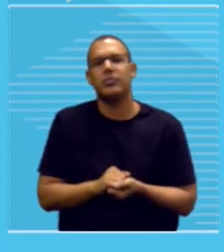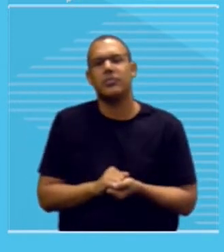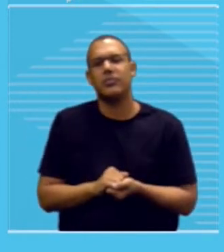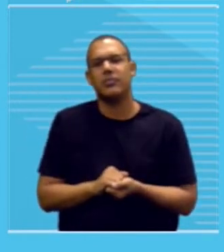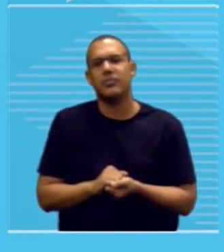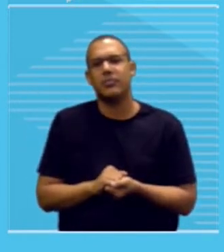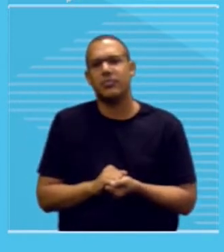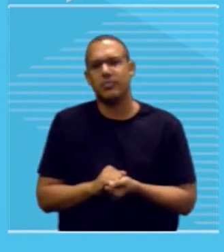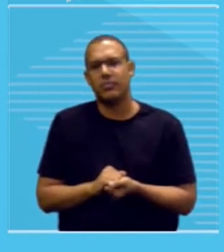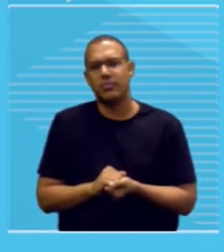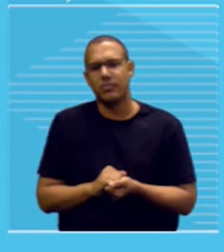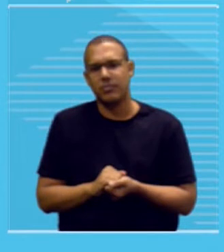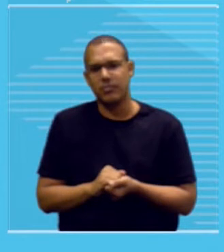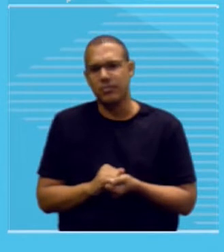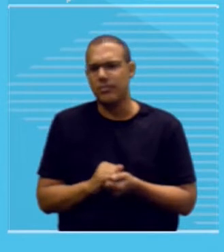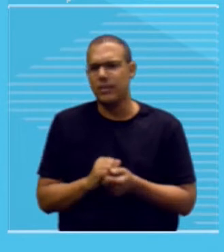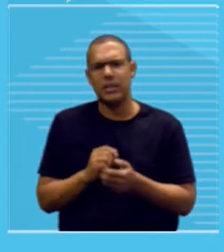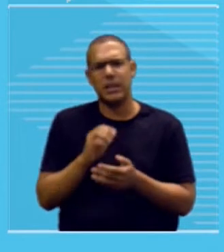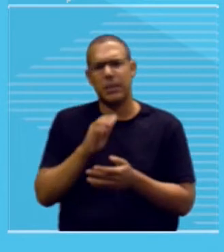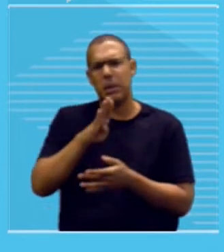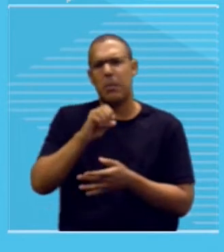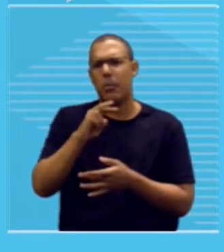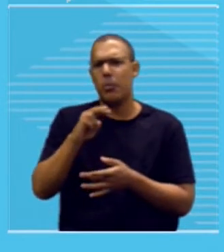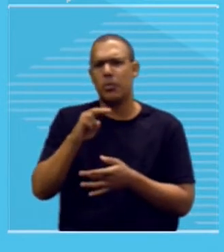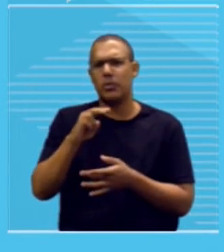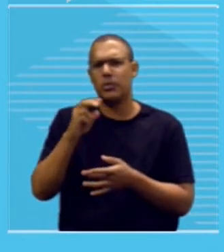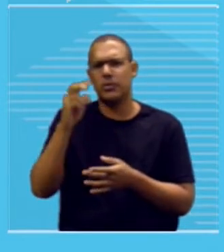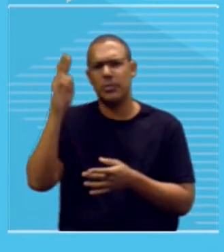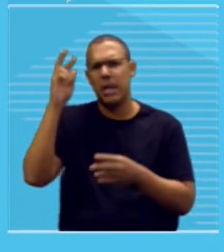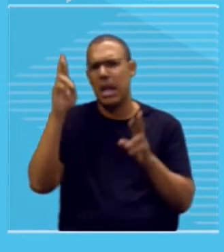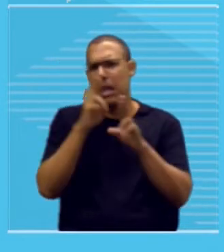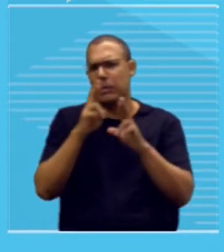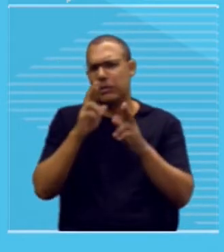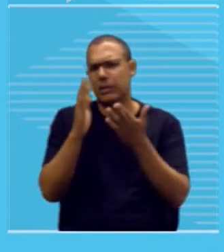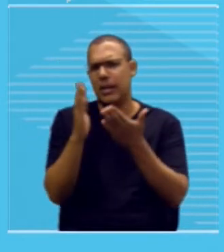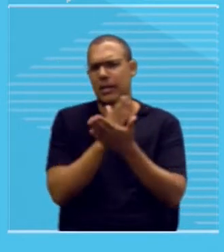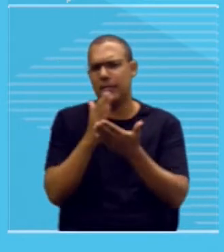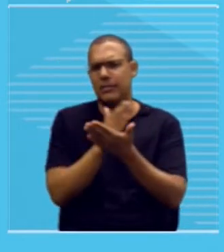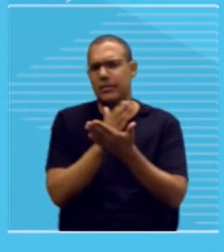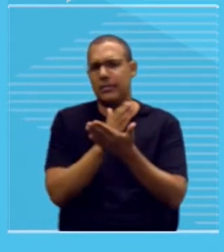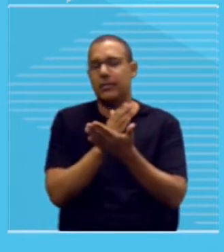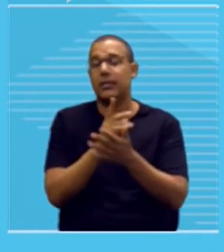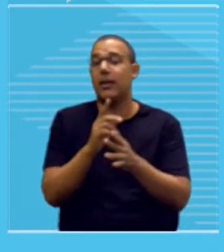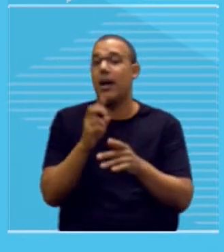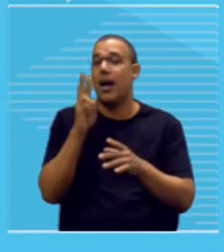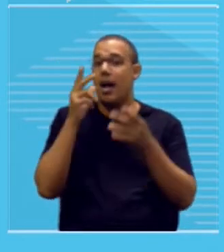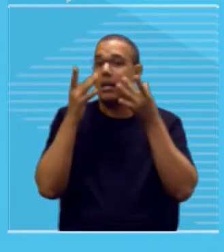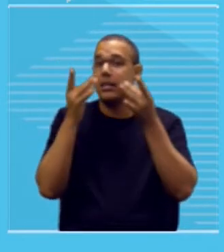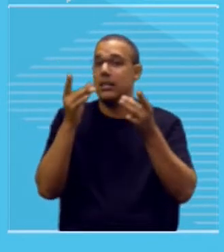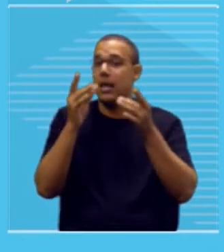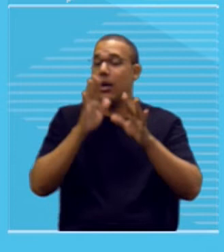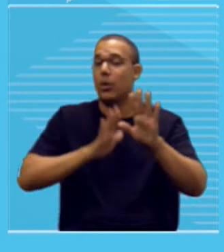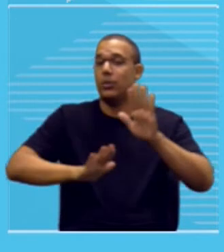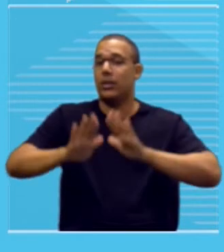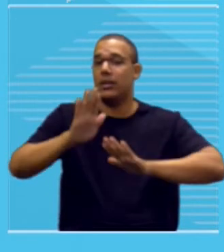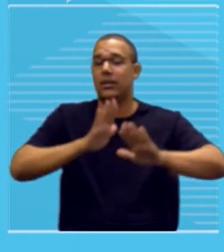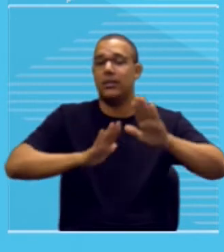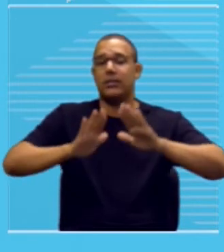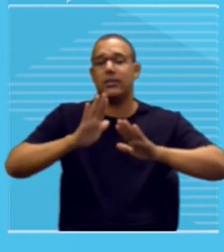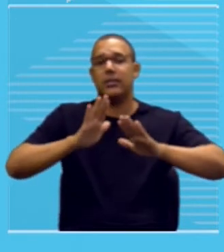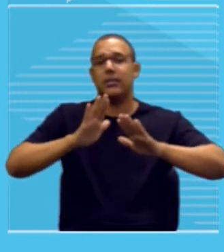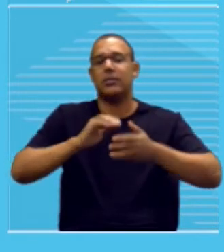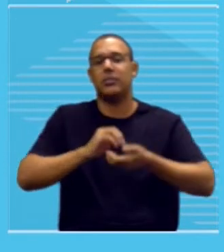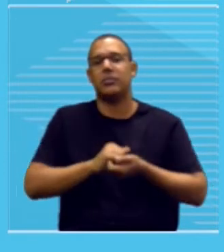mexeu virou eu só penso Embu como livro será gente cuidado cuidado cuidado